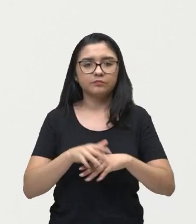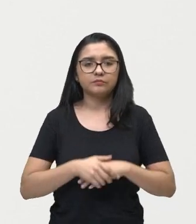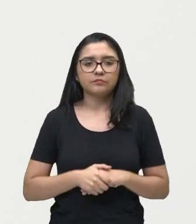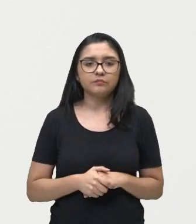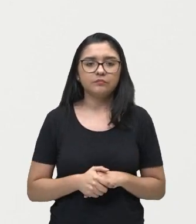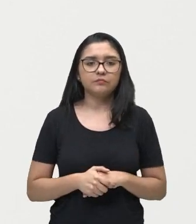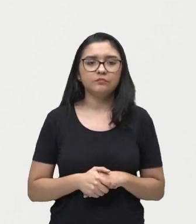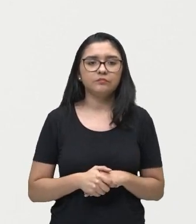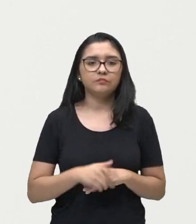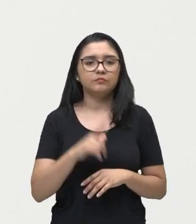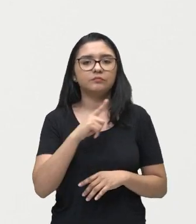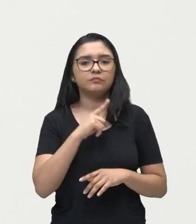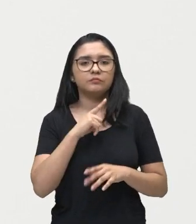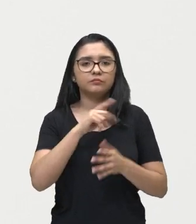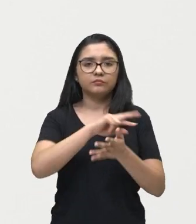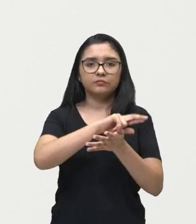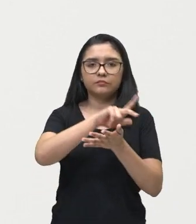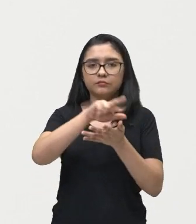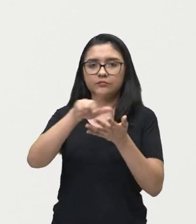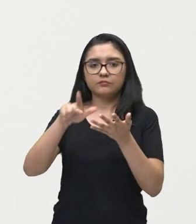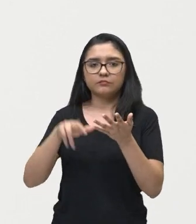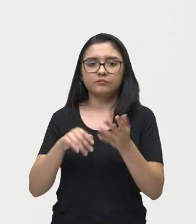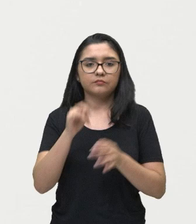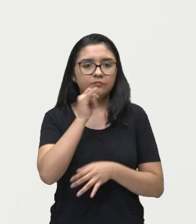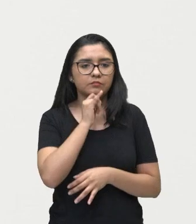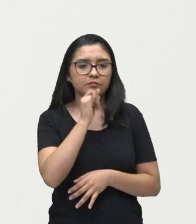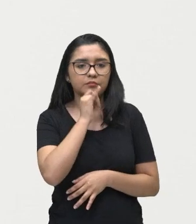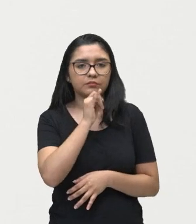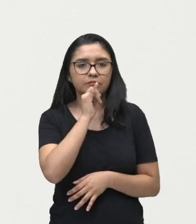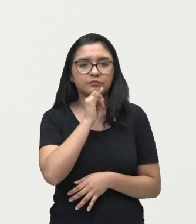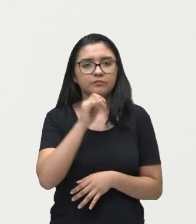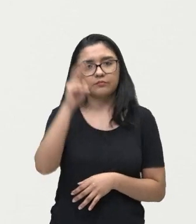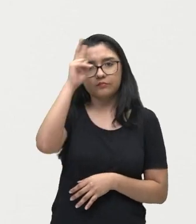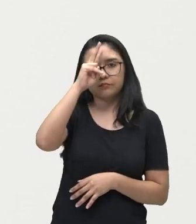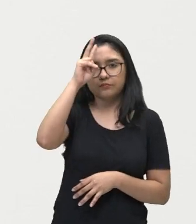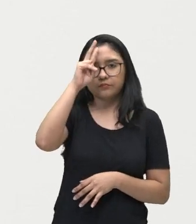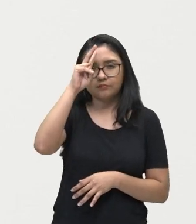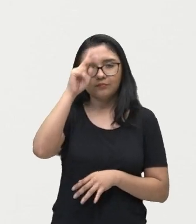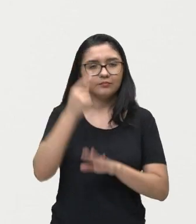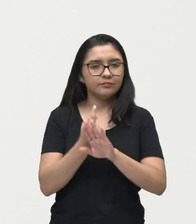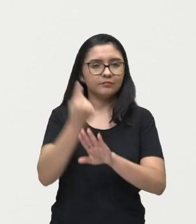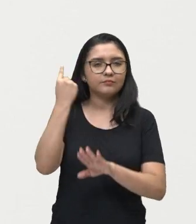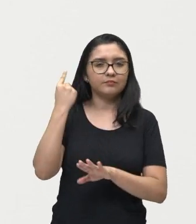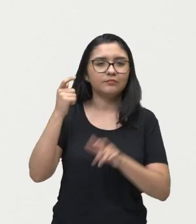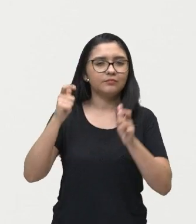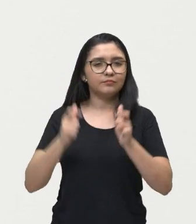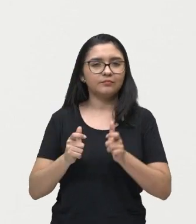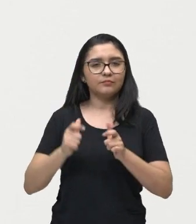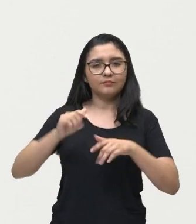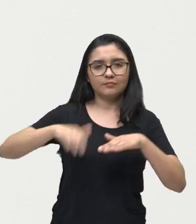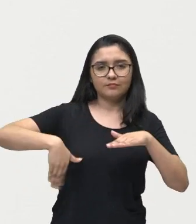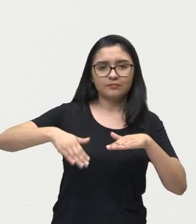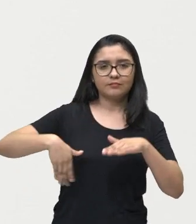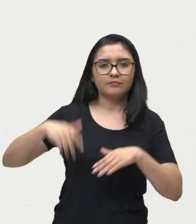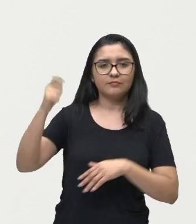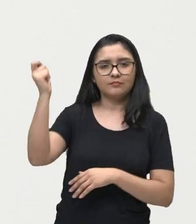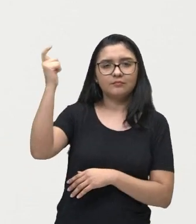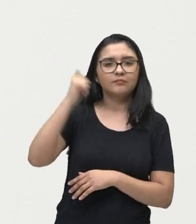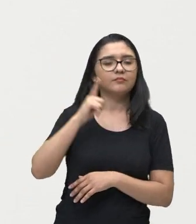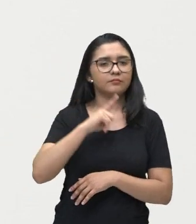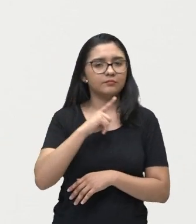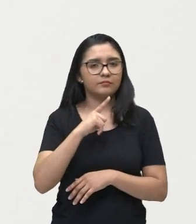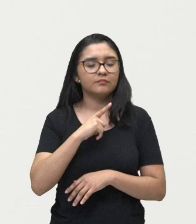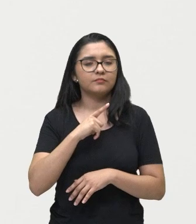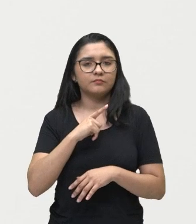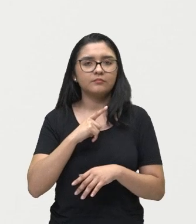você tem aí vários exemplos. Lembram lá da praia onde eu estava? Você tem aí um exemplo de